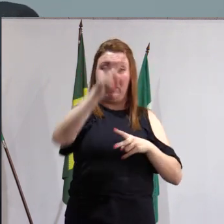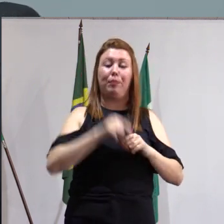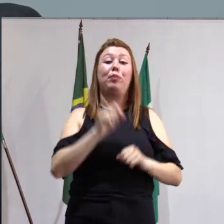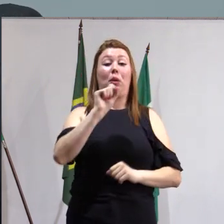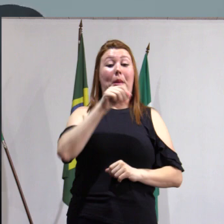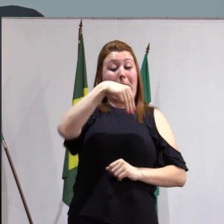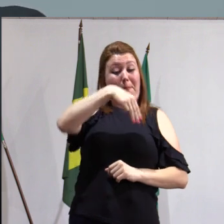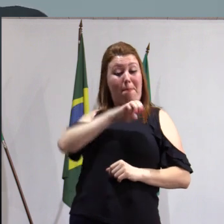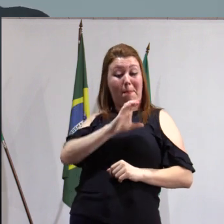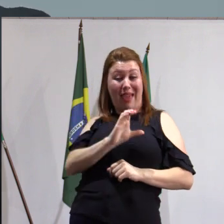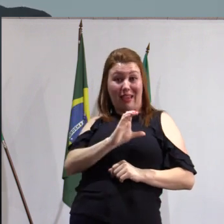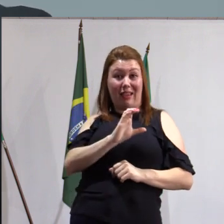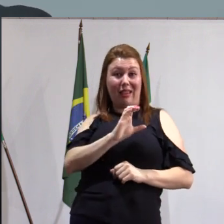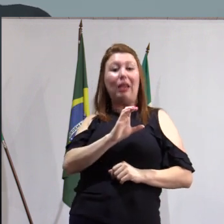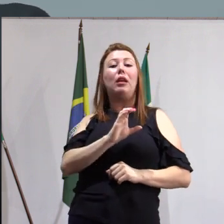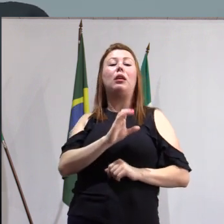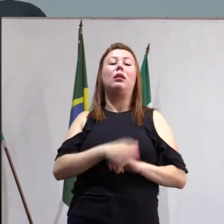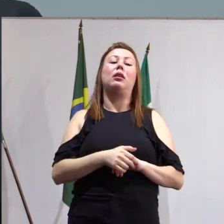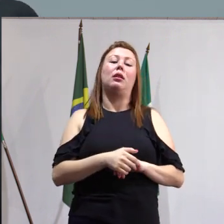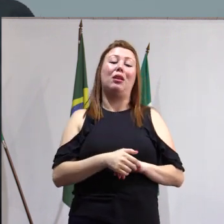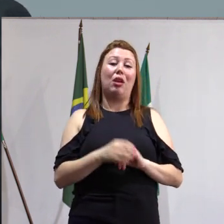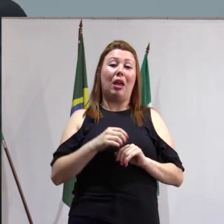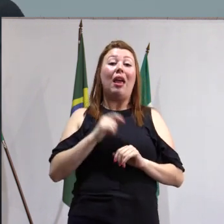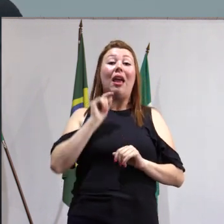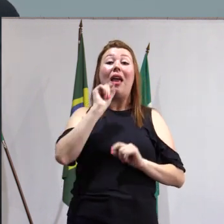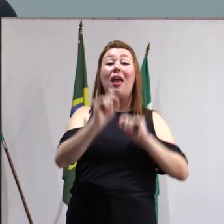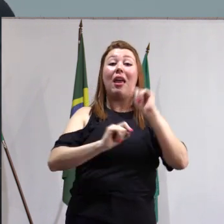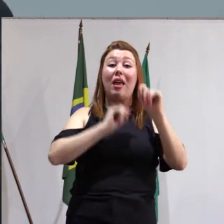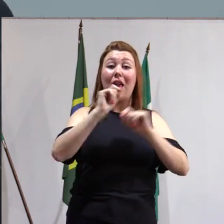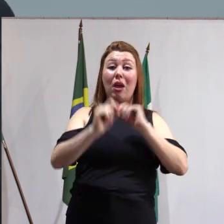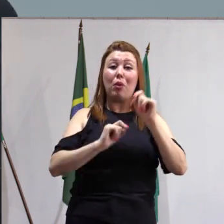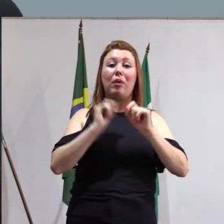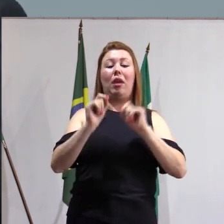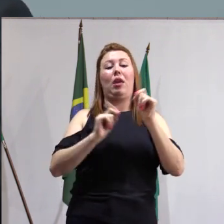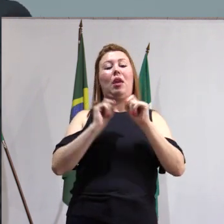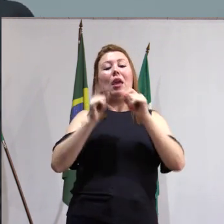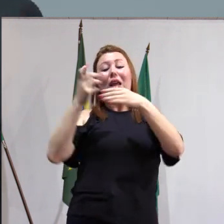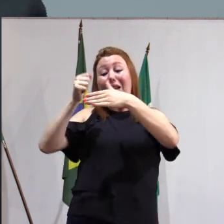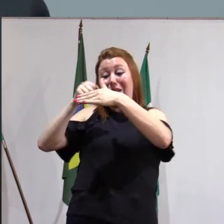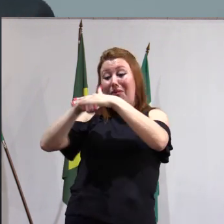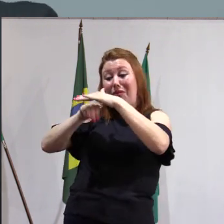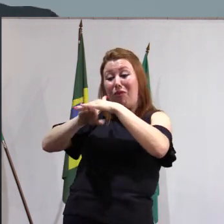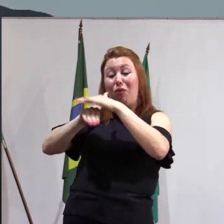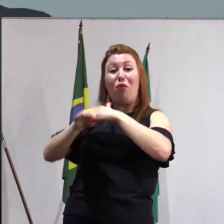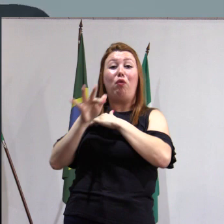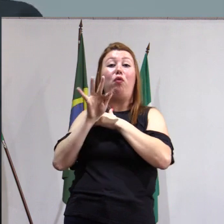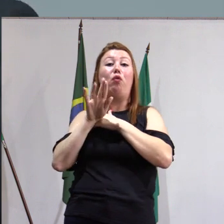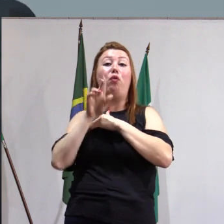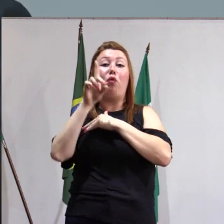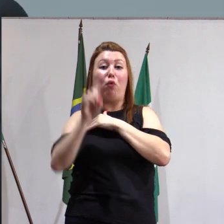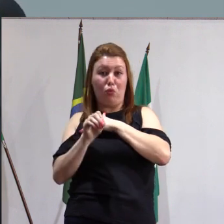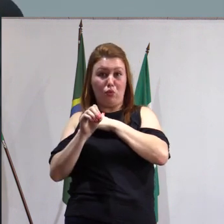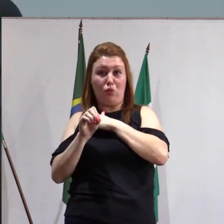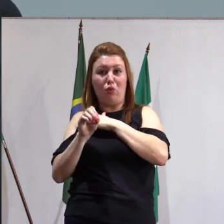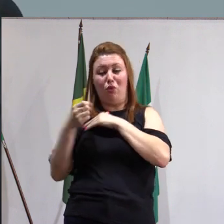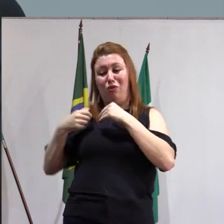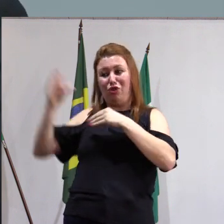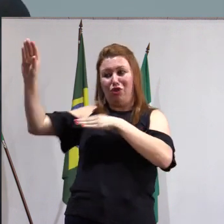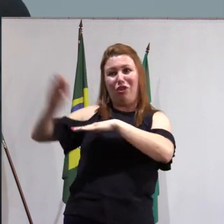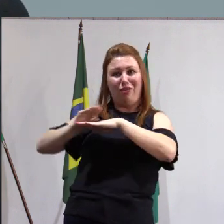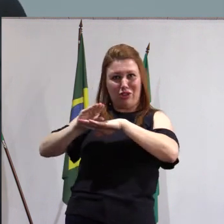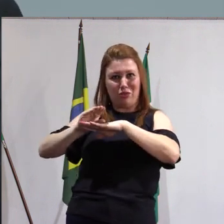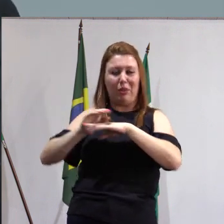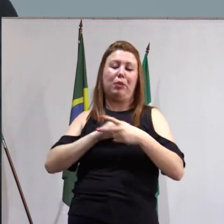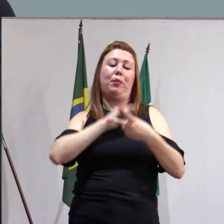da Educação ser cotista de fundo de investimento. Impossível isso em termos jurídicos. Outra,